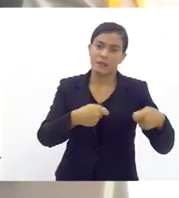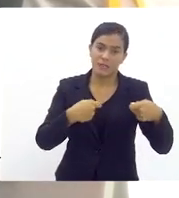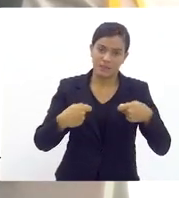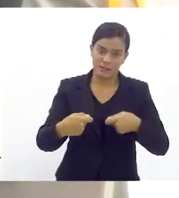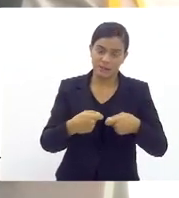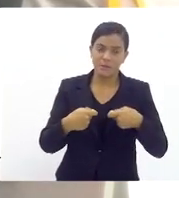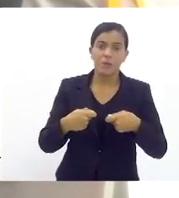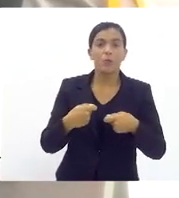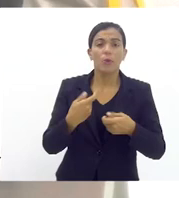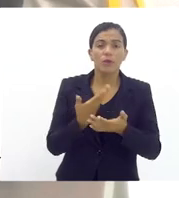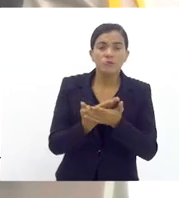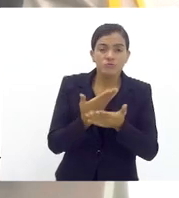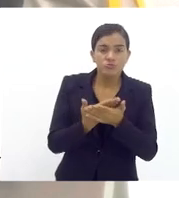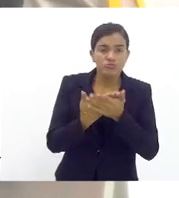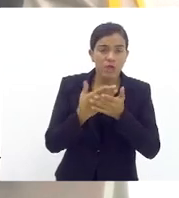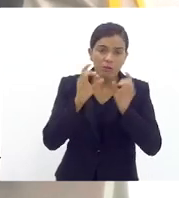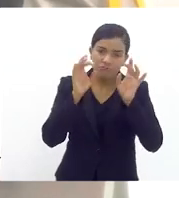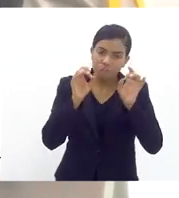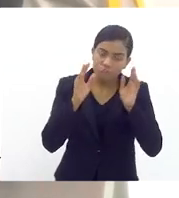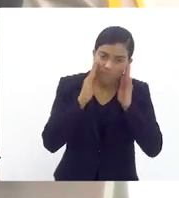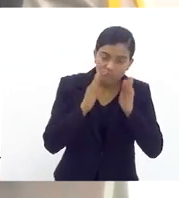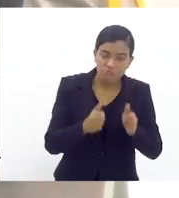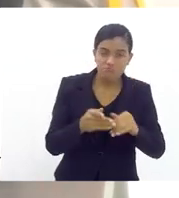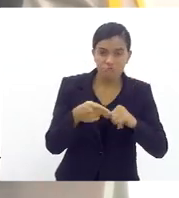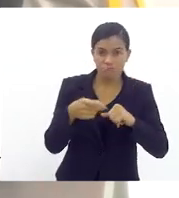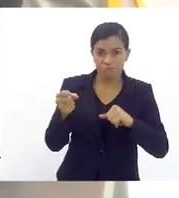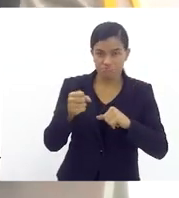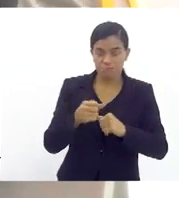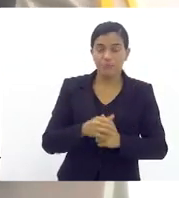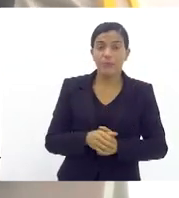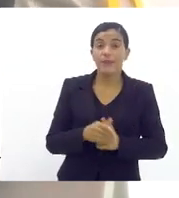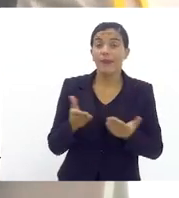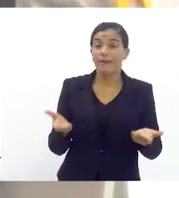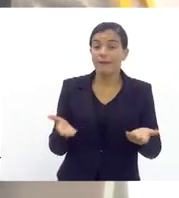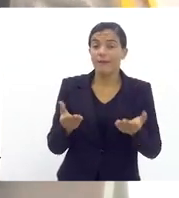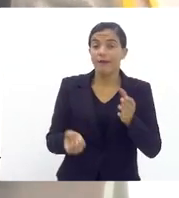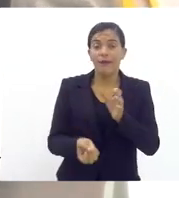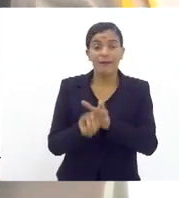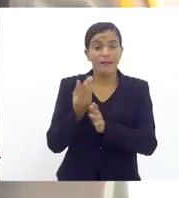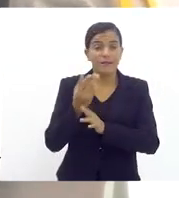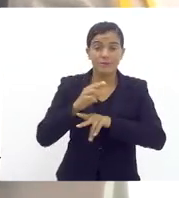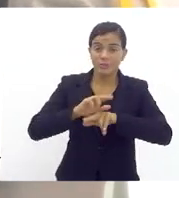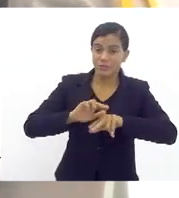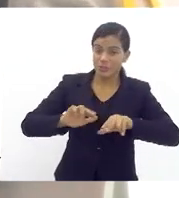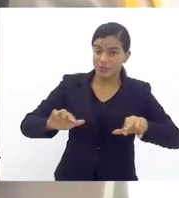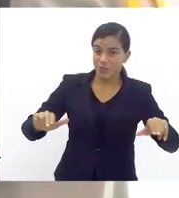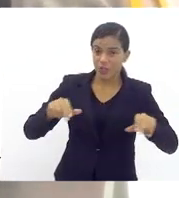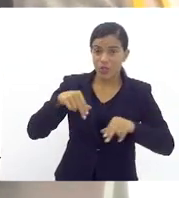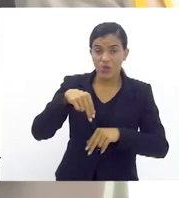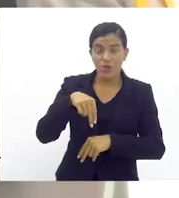uma especialização. E aí vem a questão, a criação do Nudiverses.